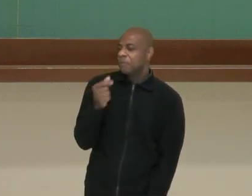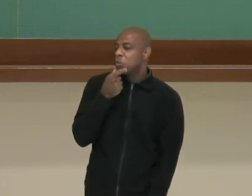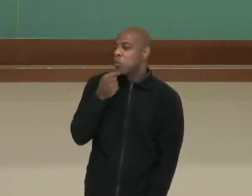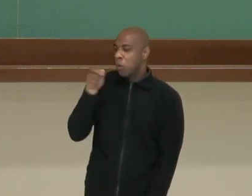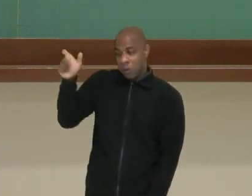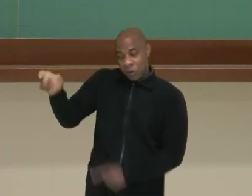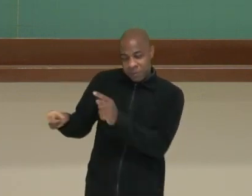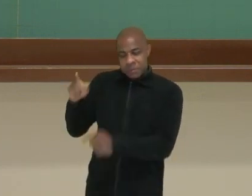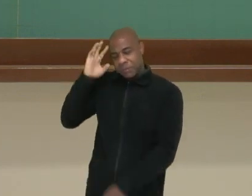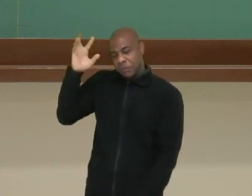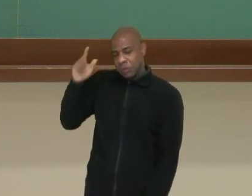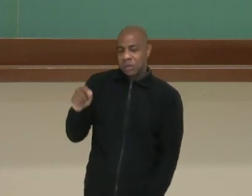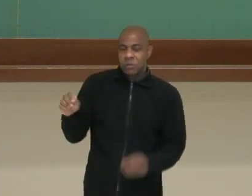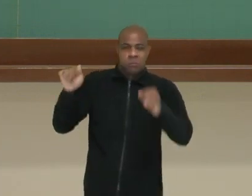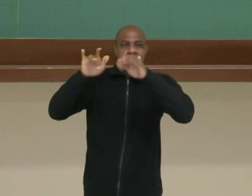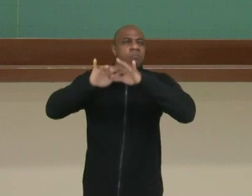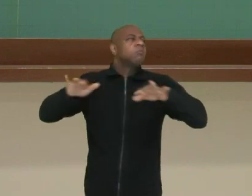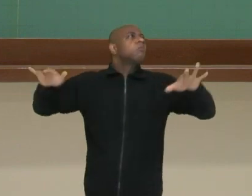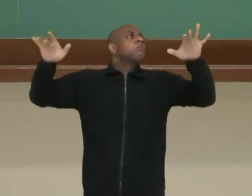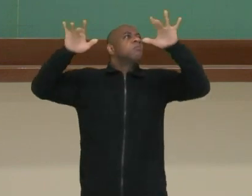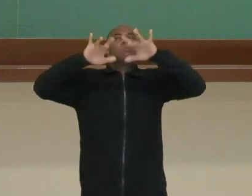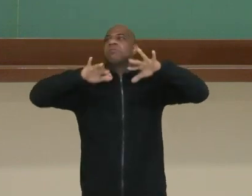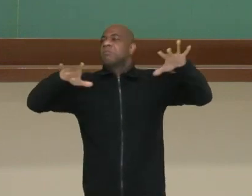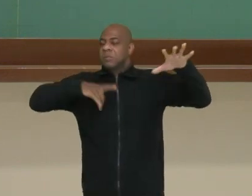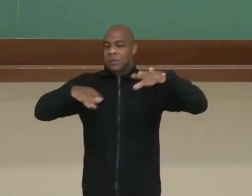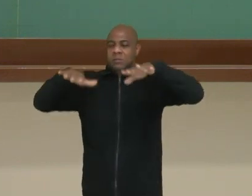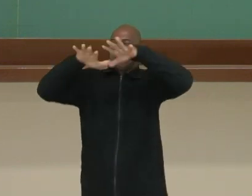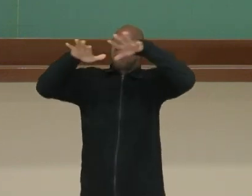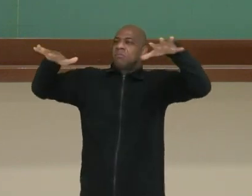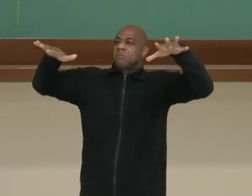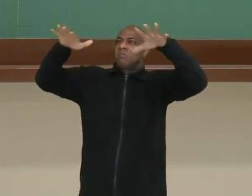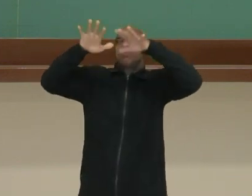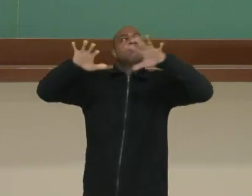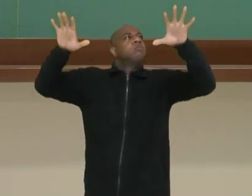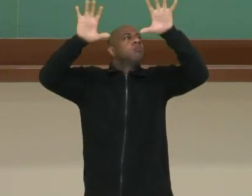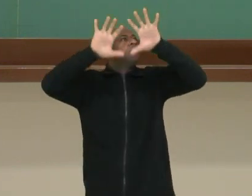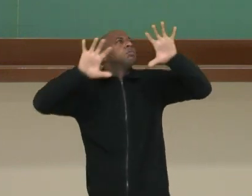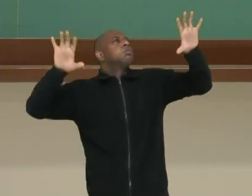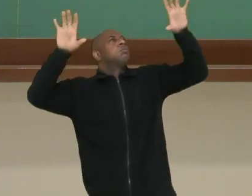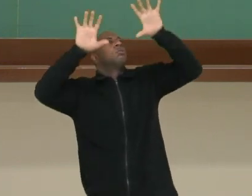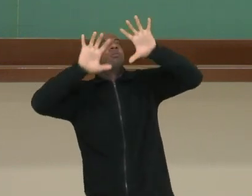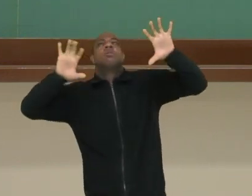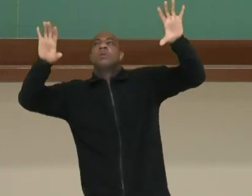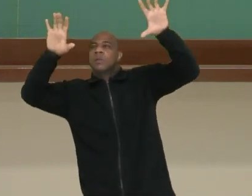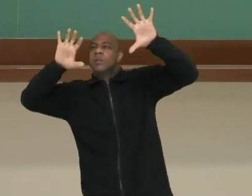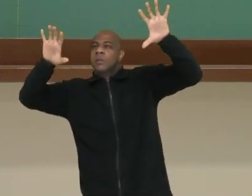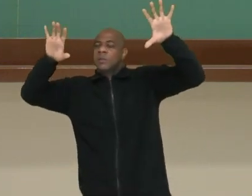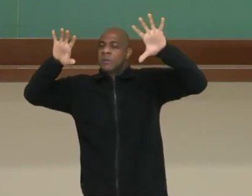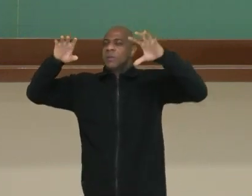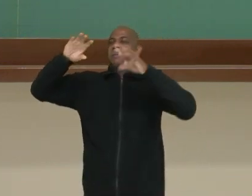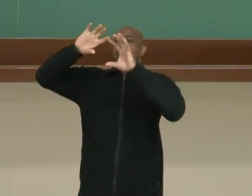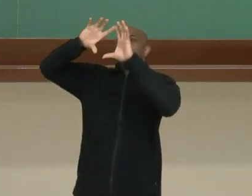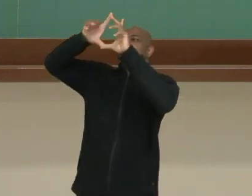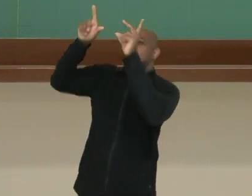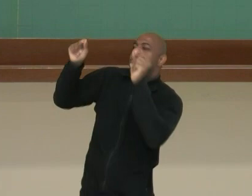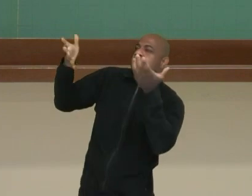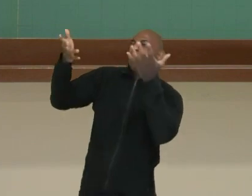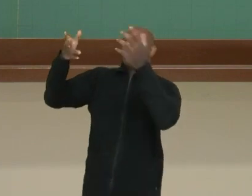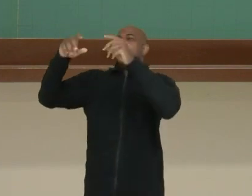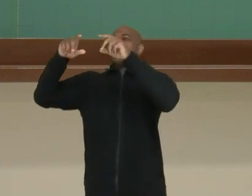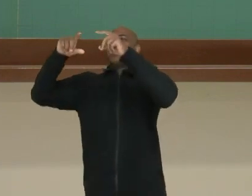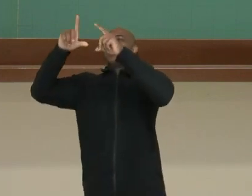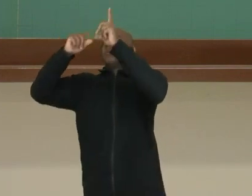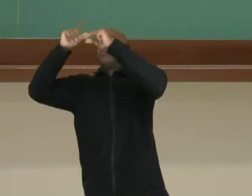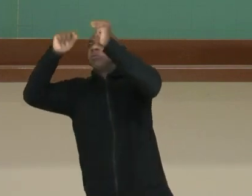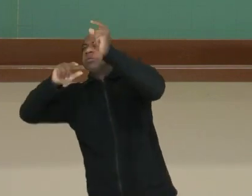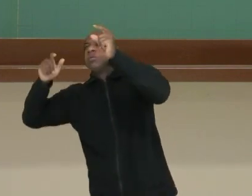astros, eles estão em cima de um tecido espacial. Aliás, toda a matéria está em cima de um tecido espacial